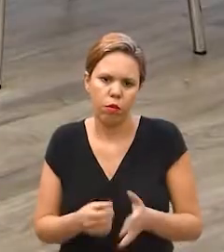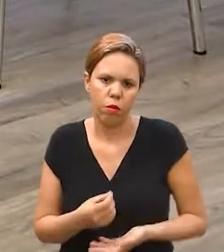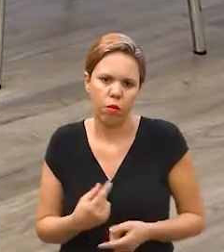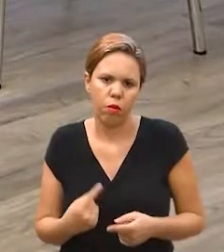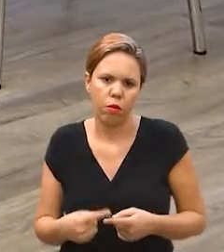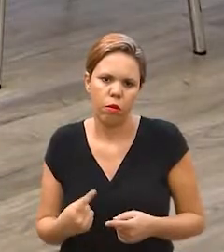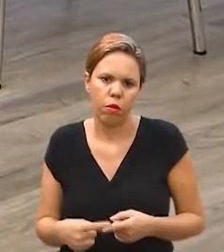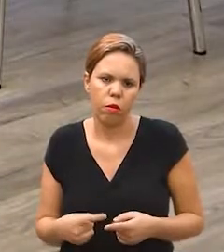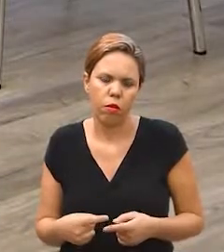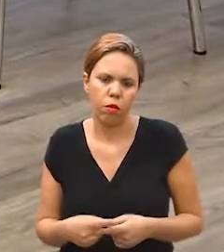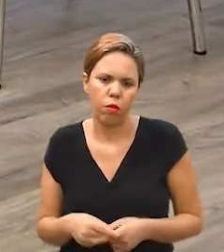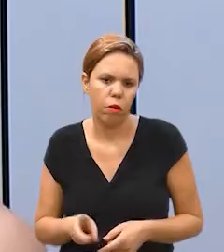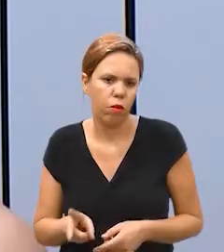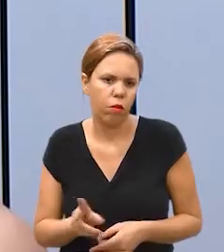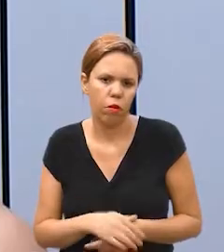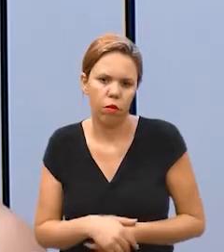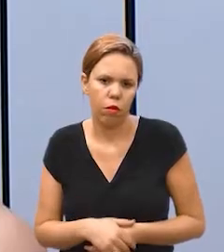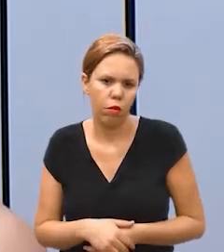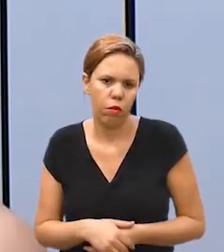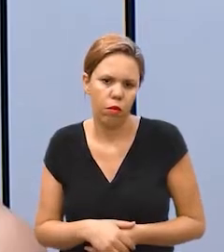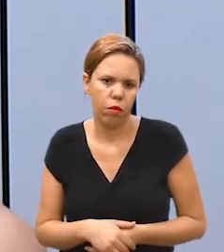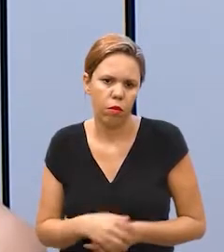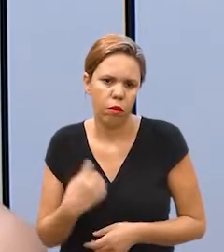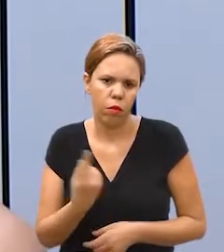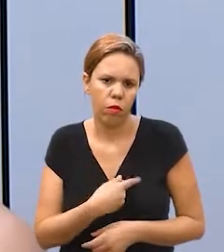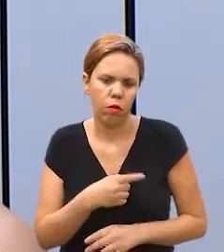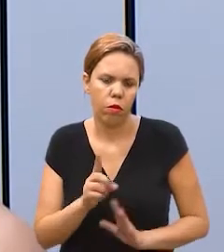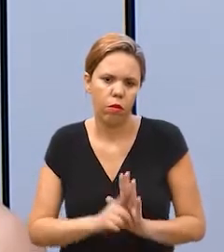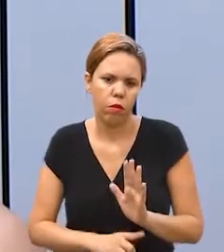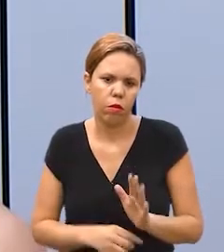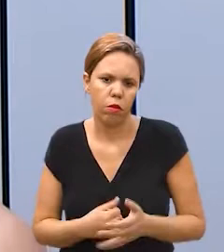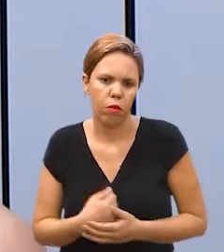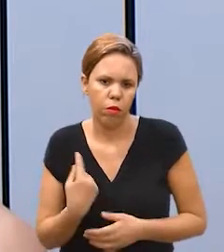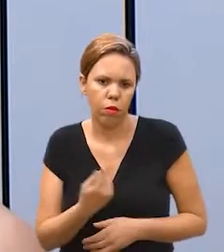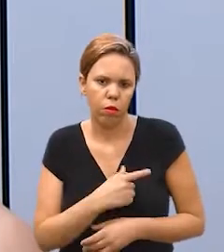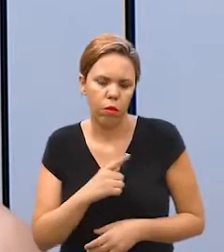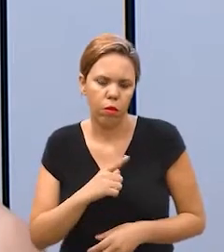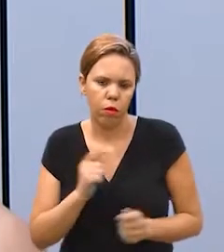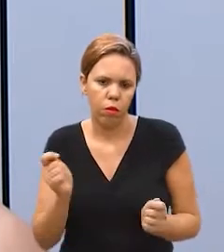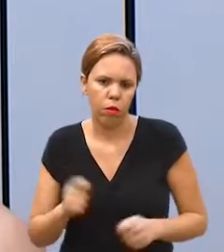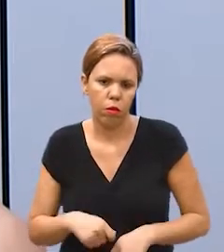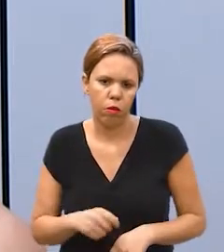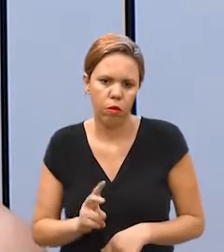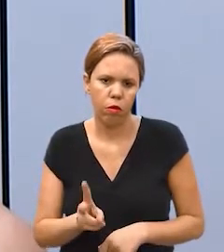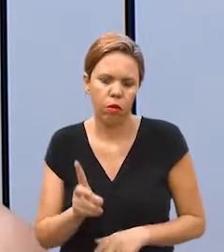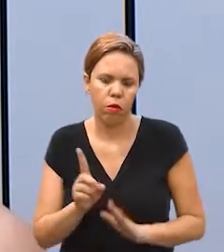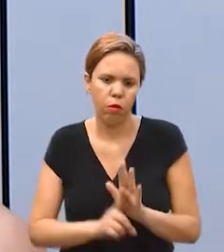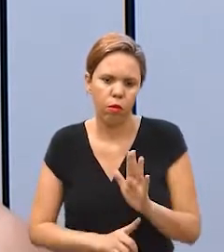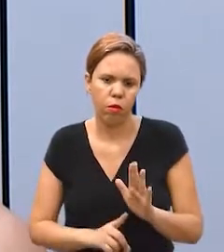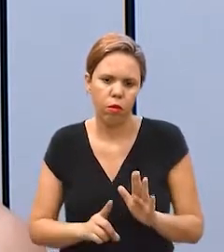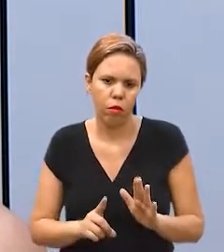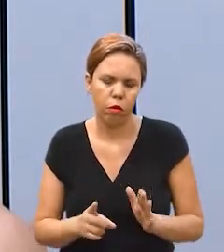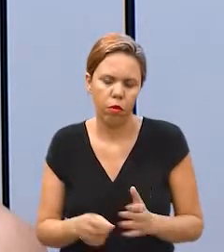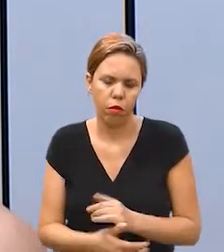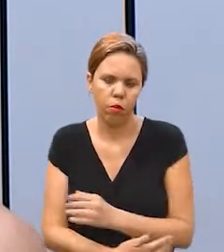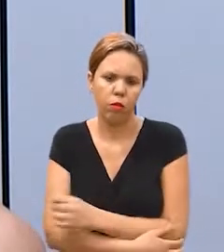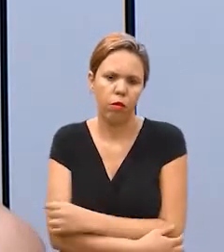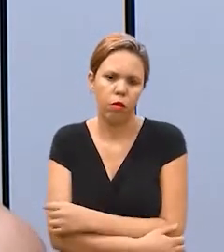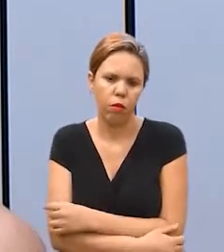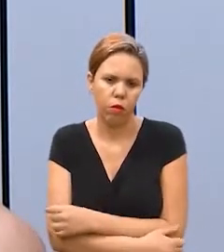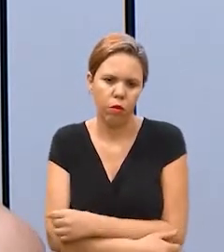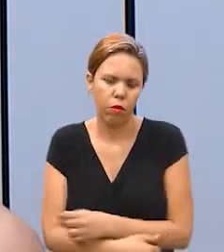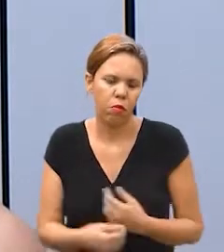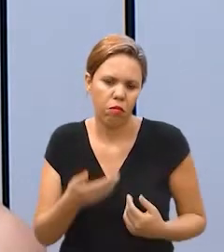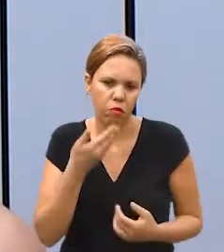nem sempre os nossos direitos, a gente tem condições de exercer os nossos direitos com